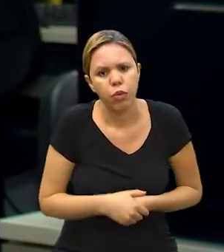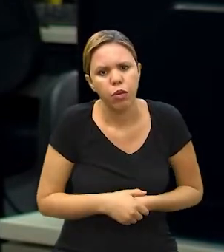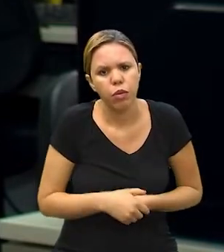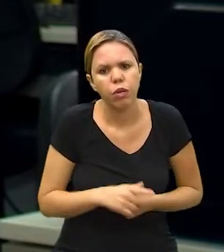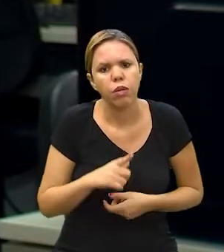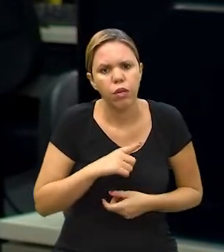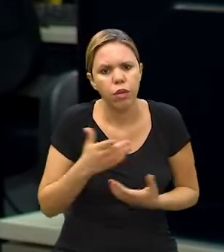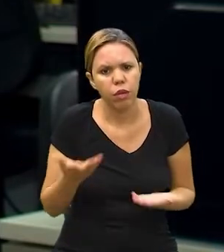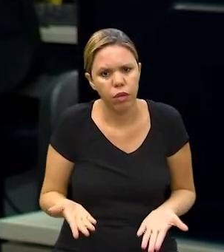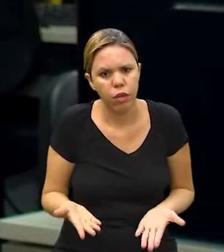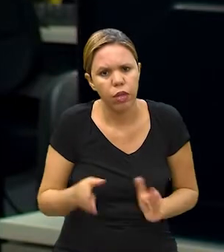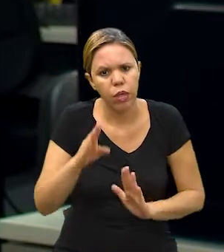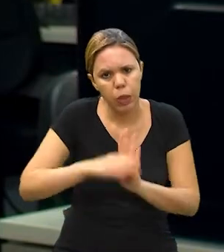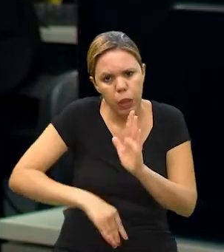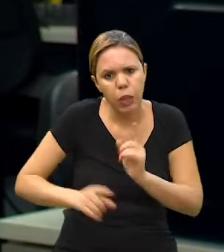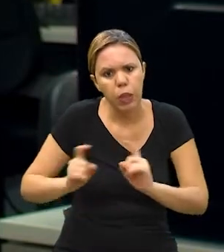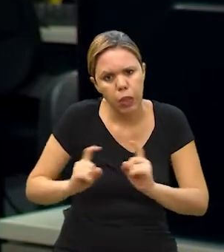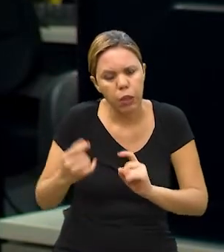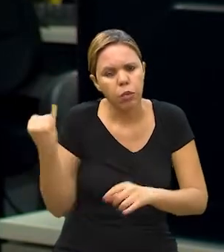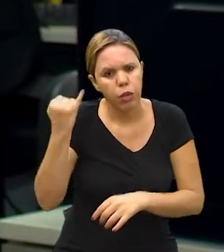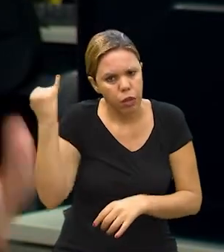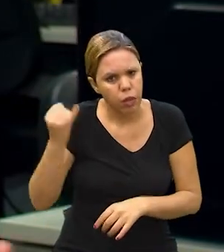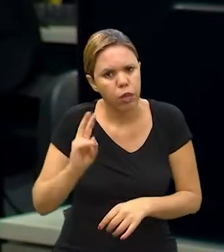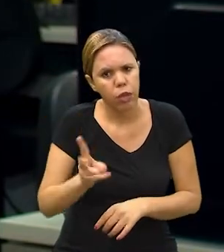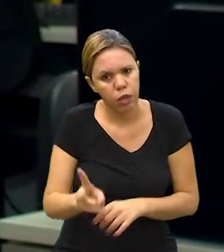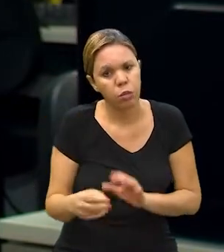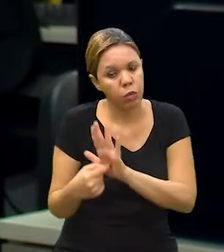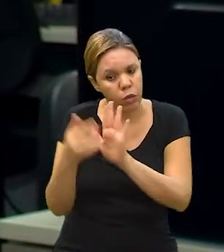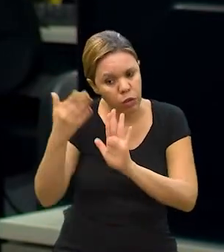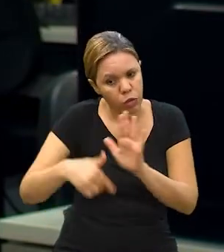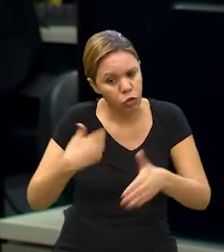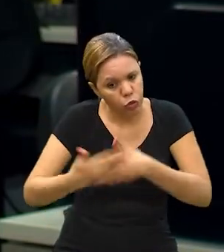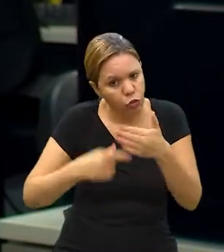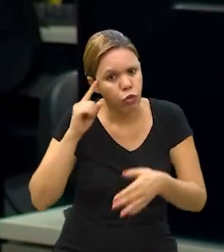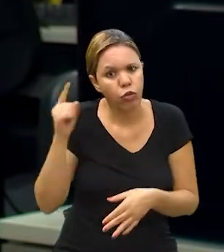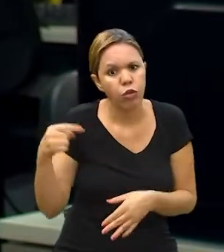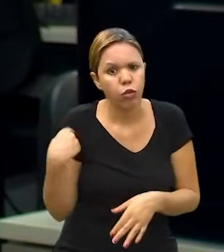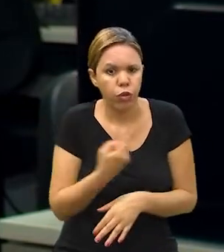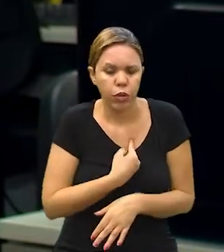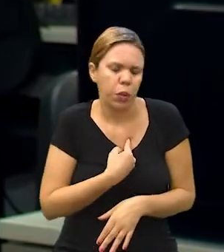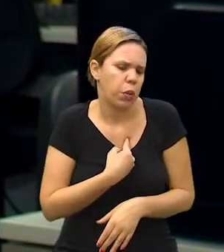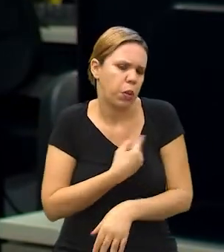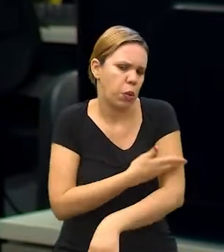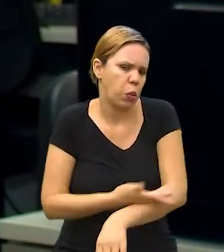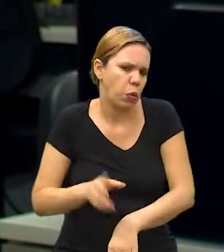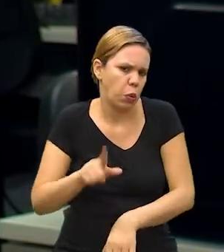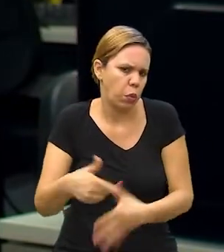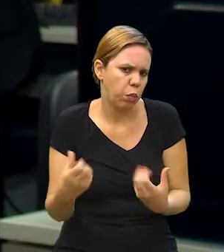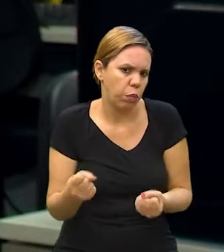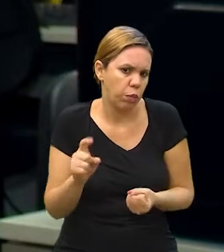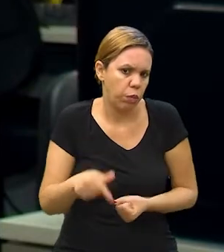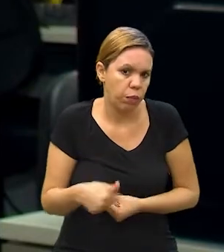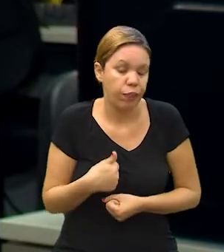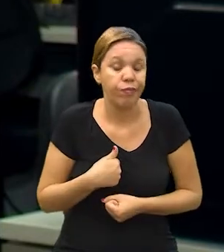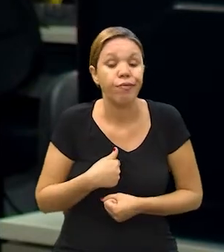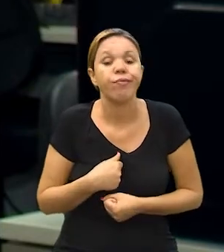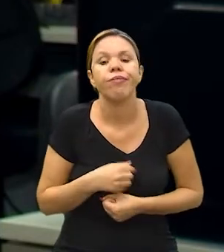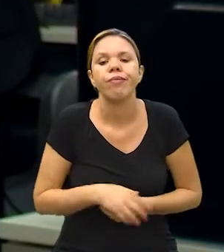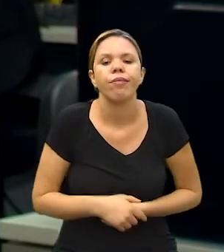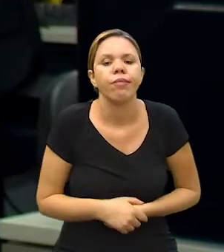isso tem que estar em pauta, isso tem que estar na superfície do nosso dia a dia para que a gente não se habitue a isso. Nesse